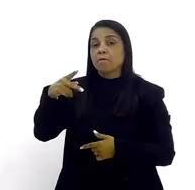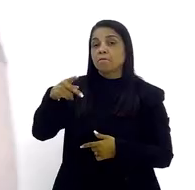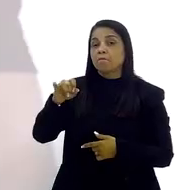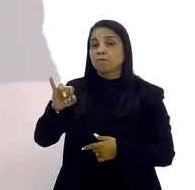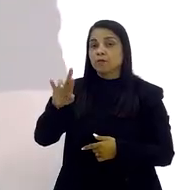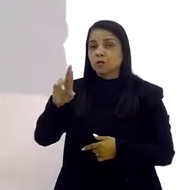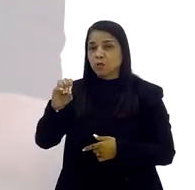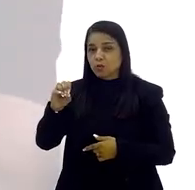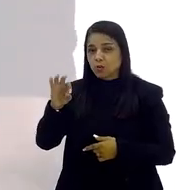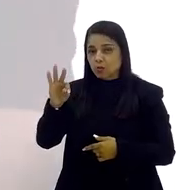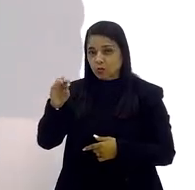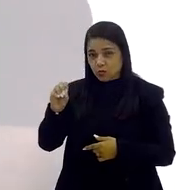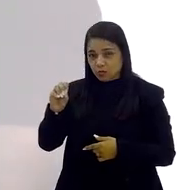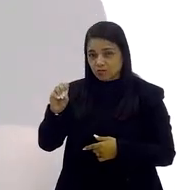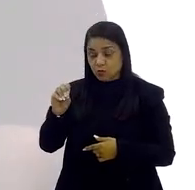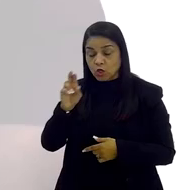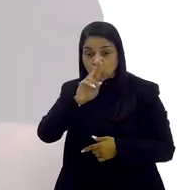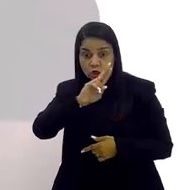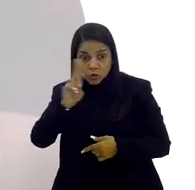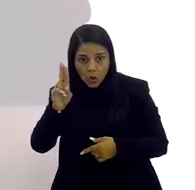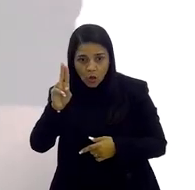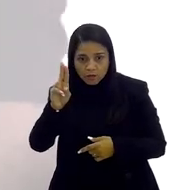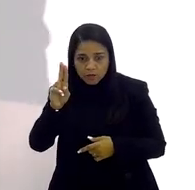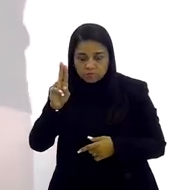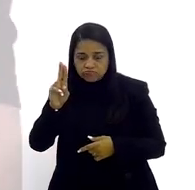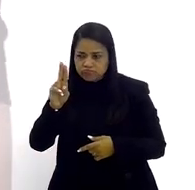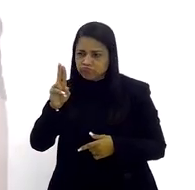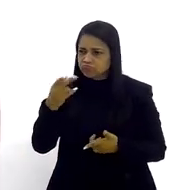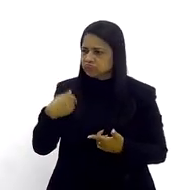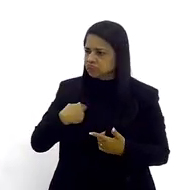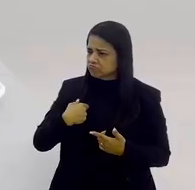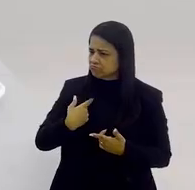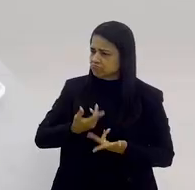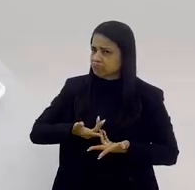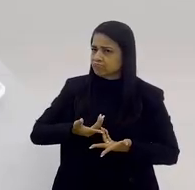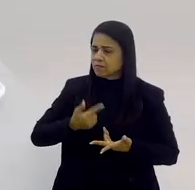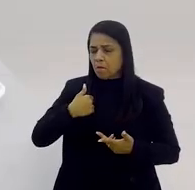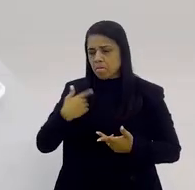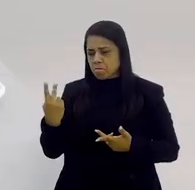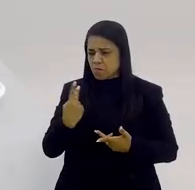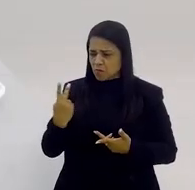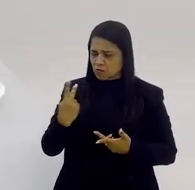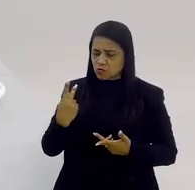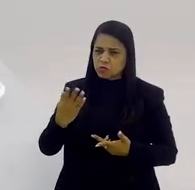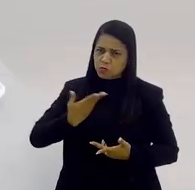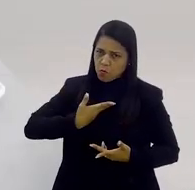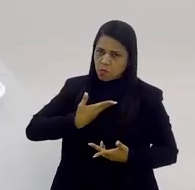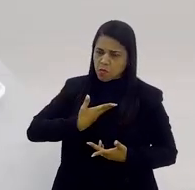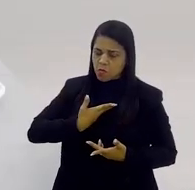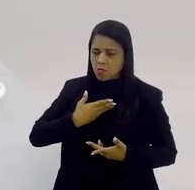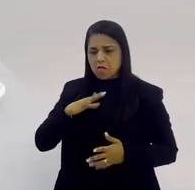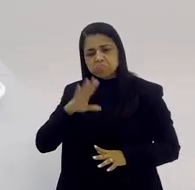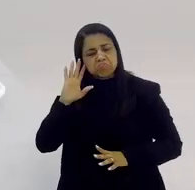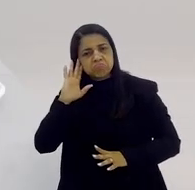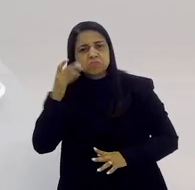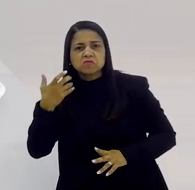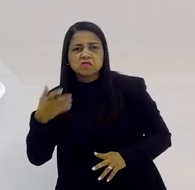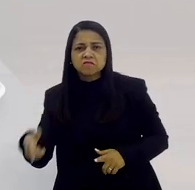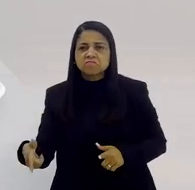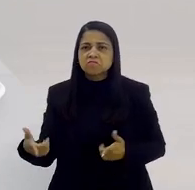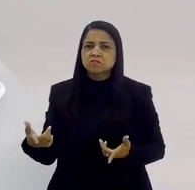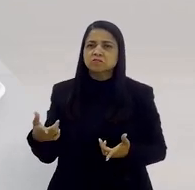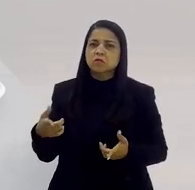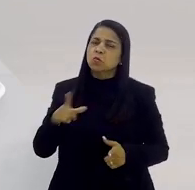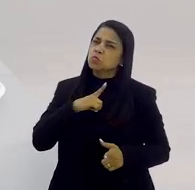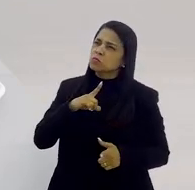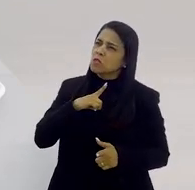na verdade o nome Capiroto chegou com a gente foi uma decisão mi dele ele falou assim olha eu